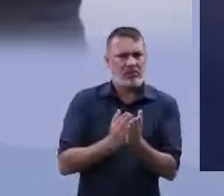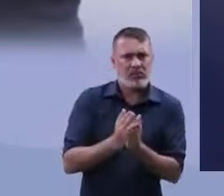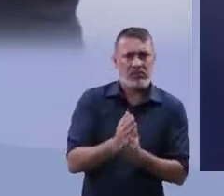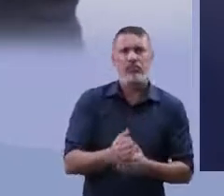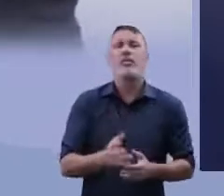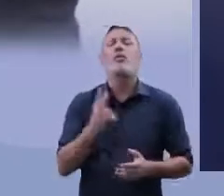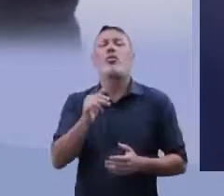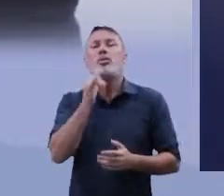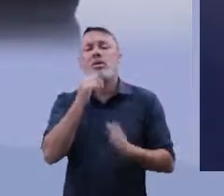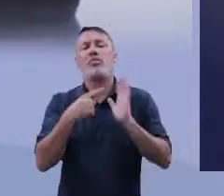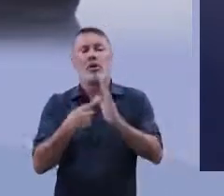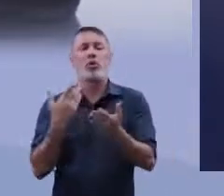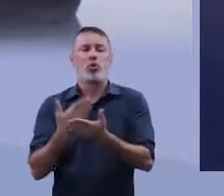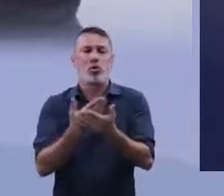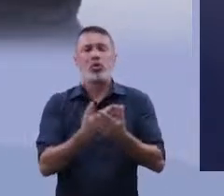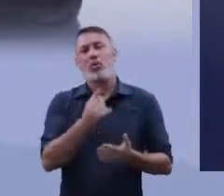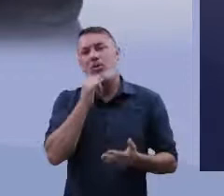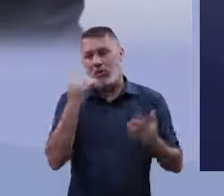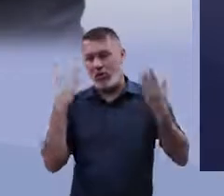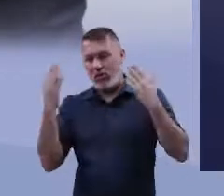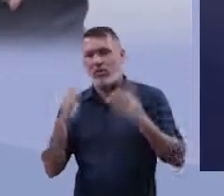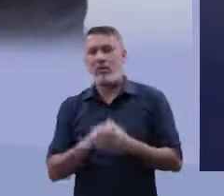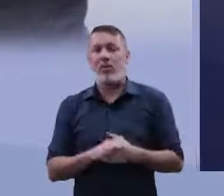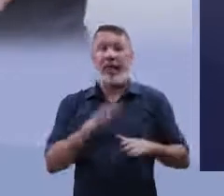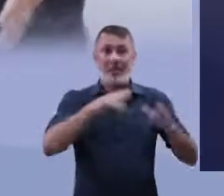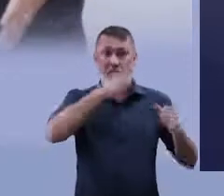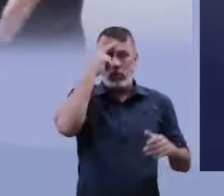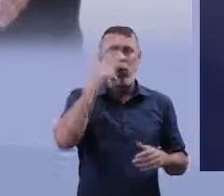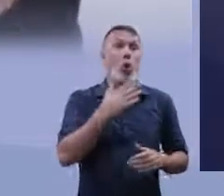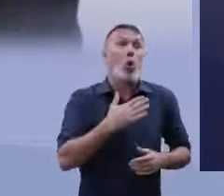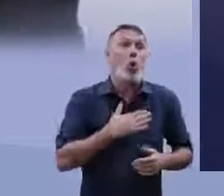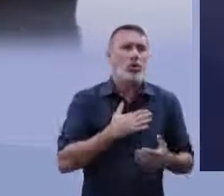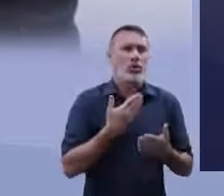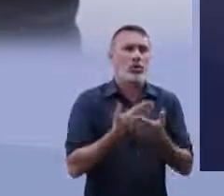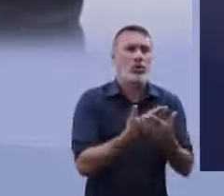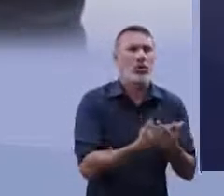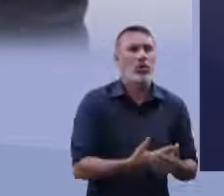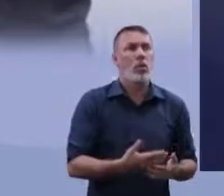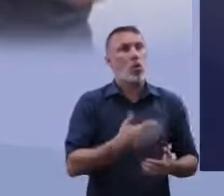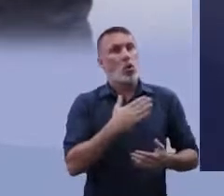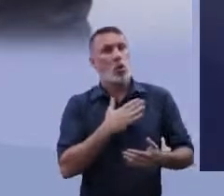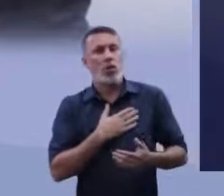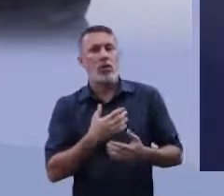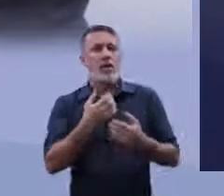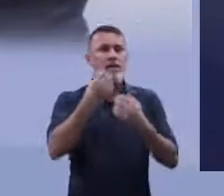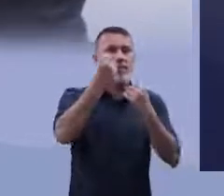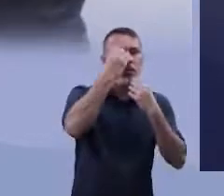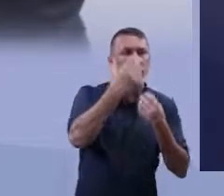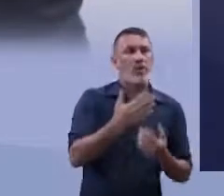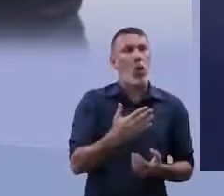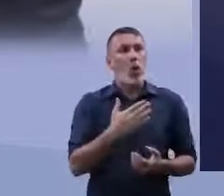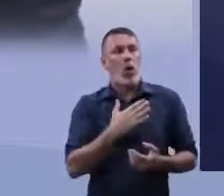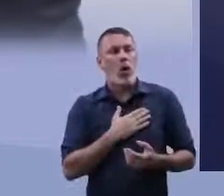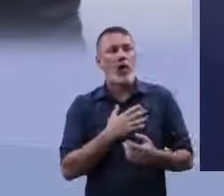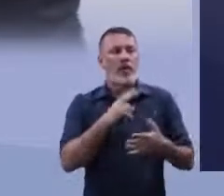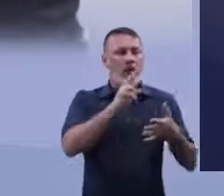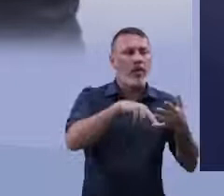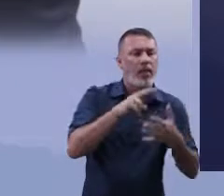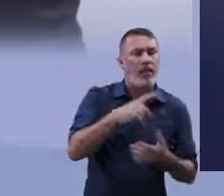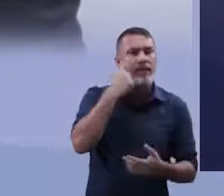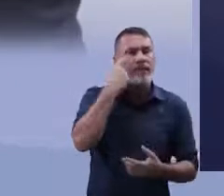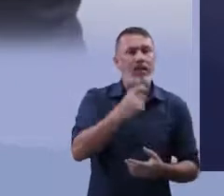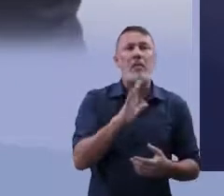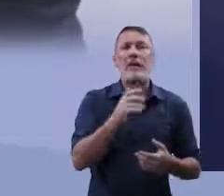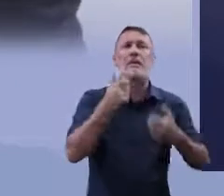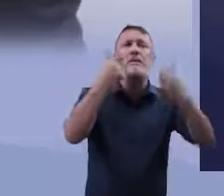vamos usar o mesmo exemplo do estudo, é o sujeito que não consegue viver sem estudar, que quer estudar o tempo todo e não tem uma justificativa